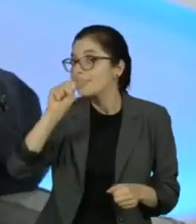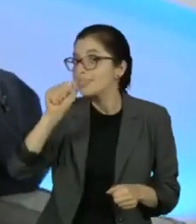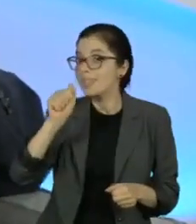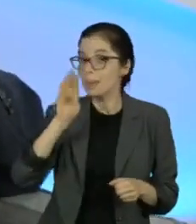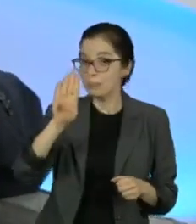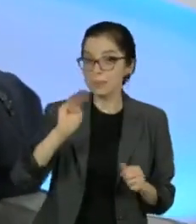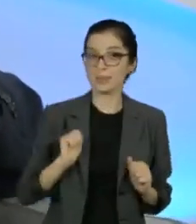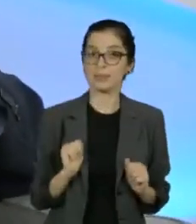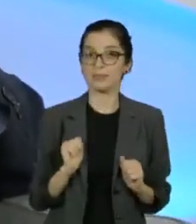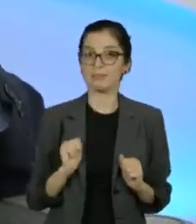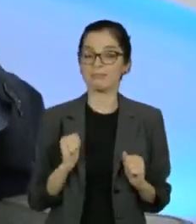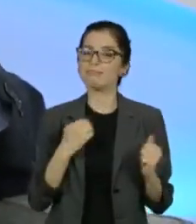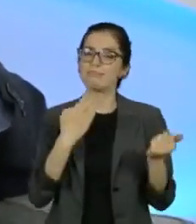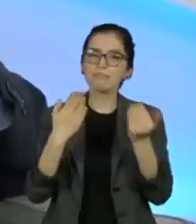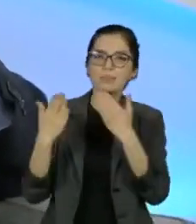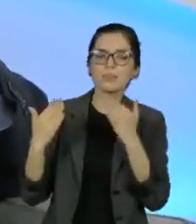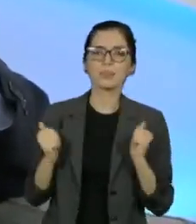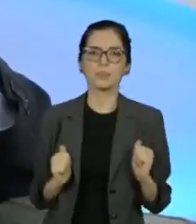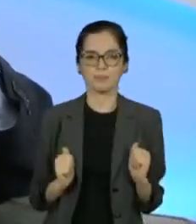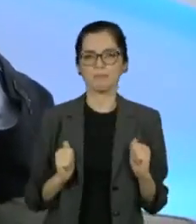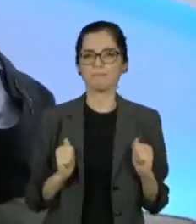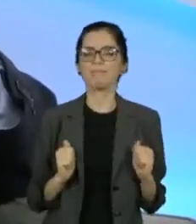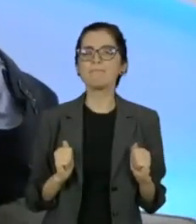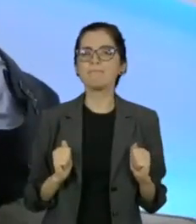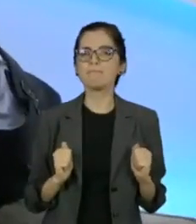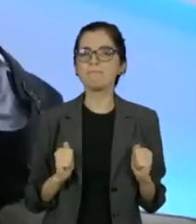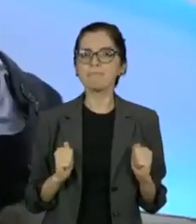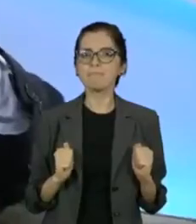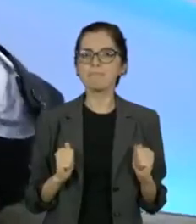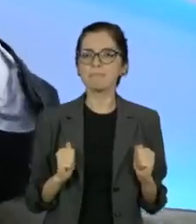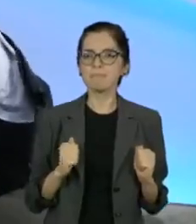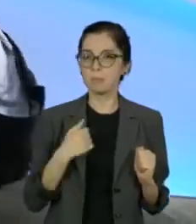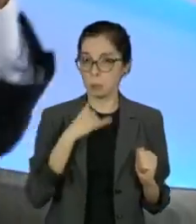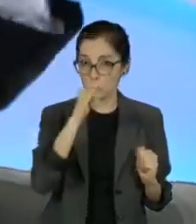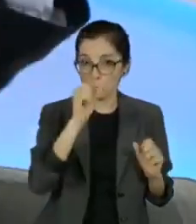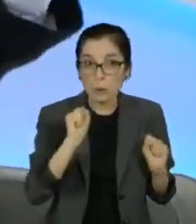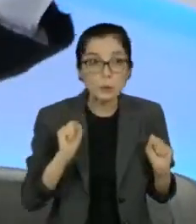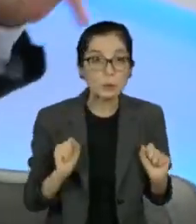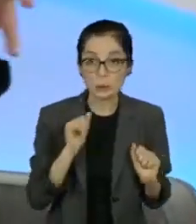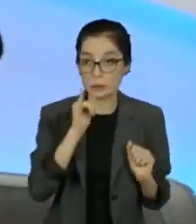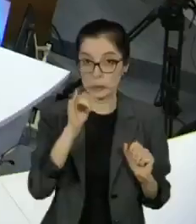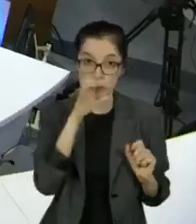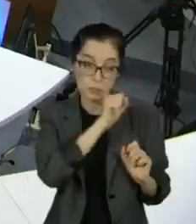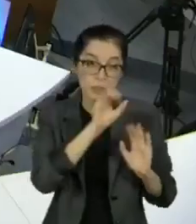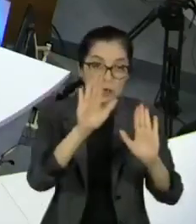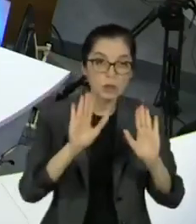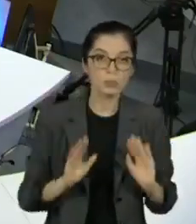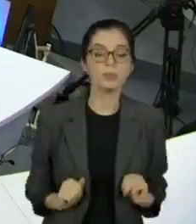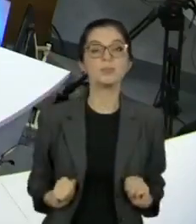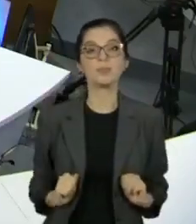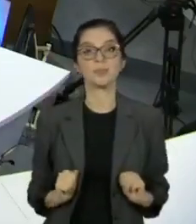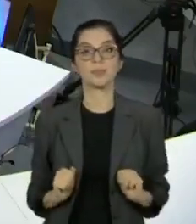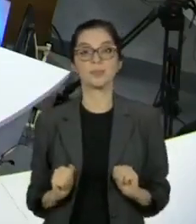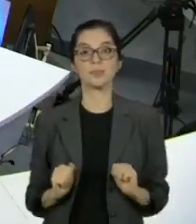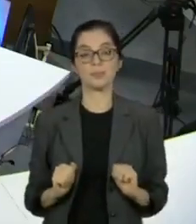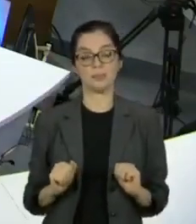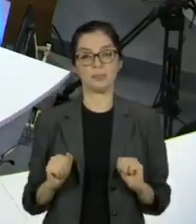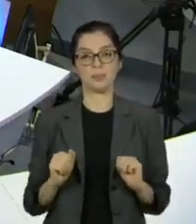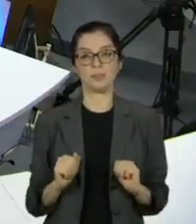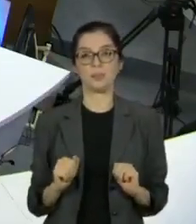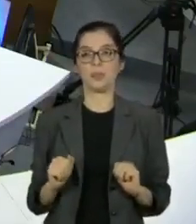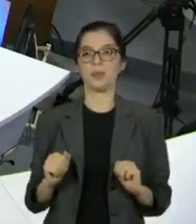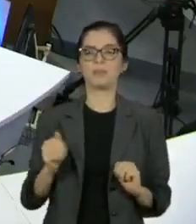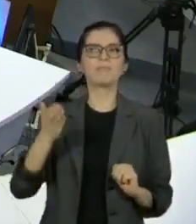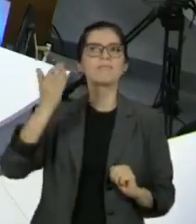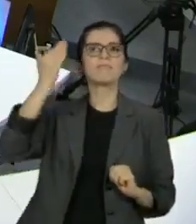numa coisa colateral que eu historinha política muito boa posso contar rapidamente quando está no no primórdio da